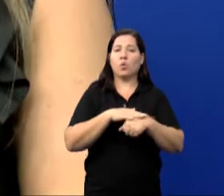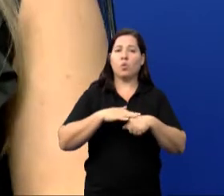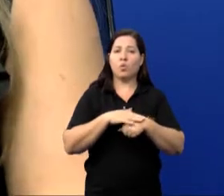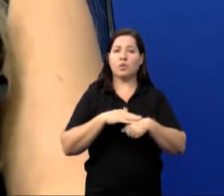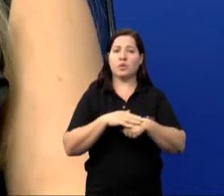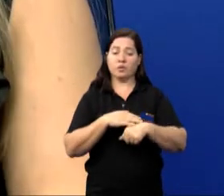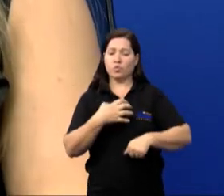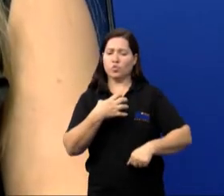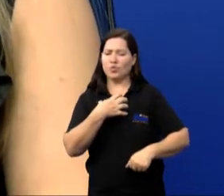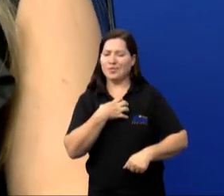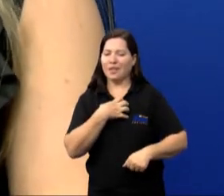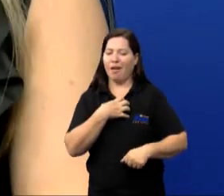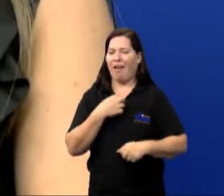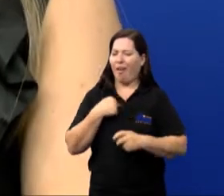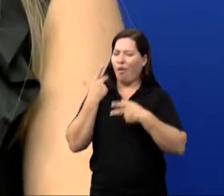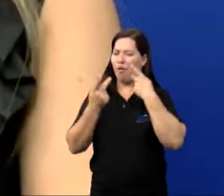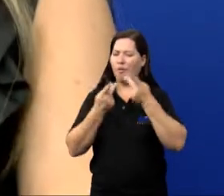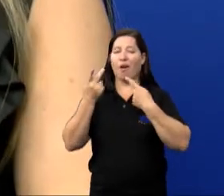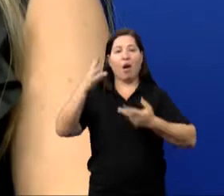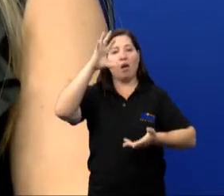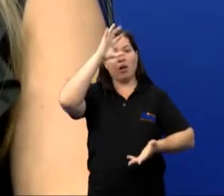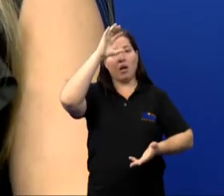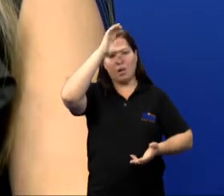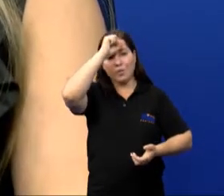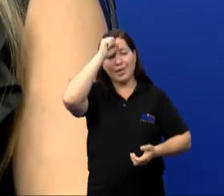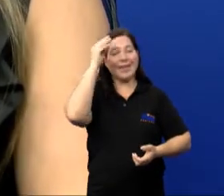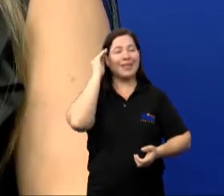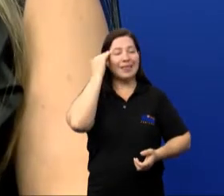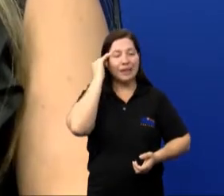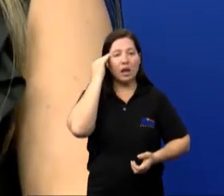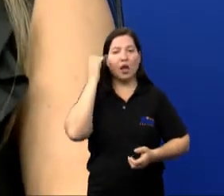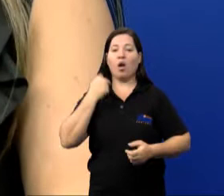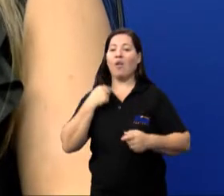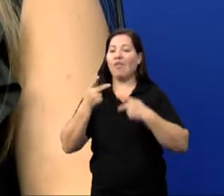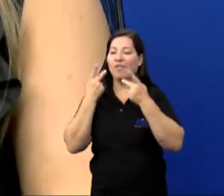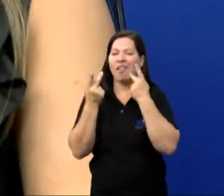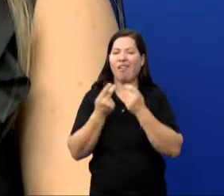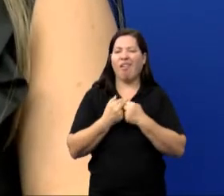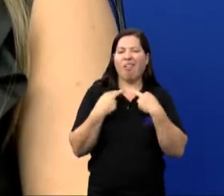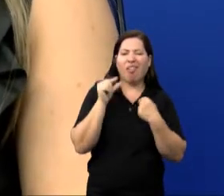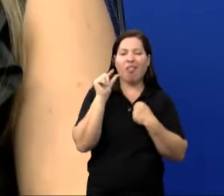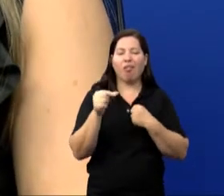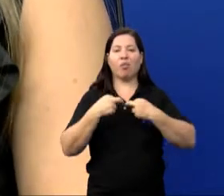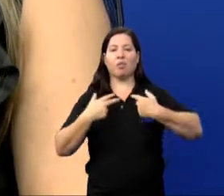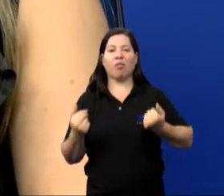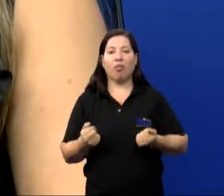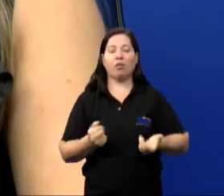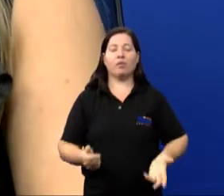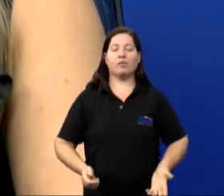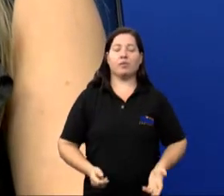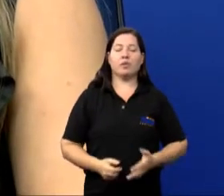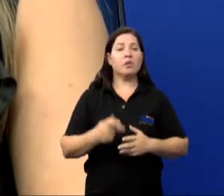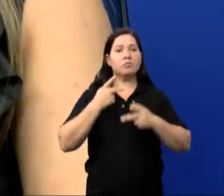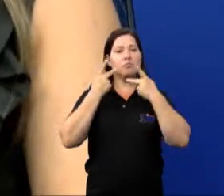elas compreendam o que eu estou falando numa linguagem mesmo, coloquial. Né? Não é uma inha, coisinha, né? Nós